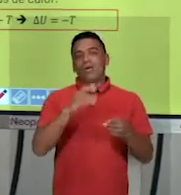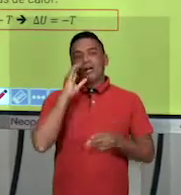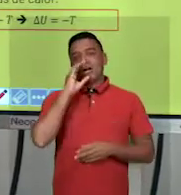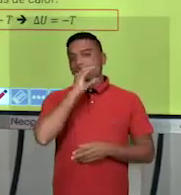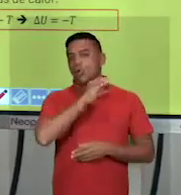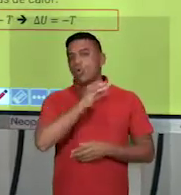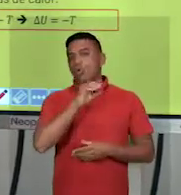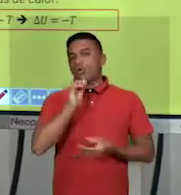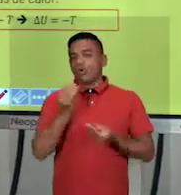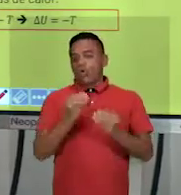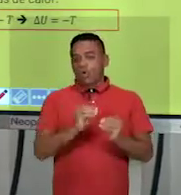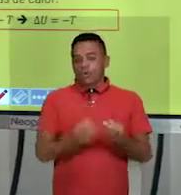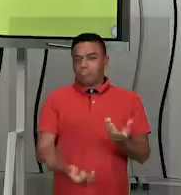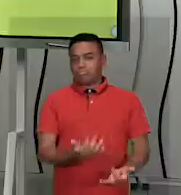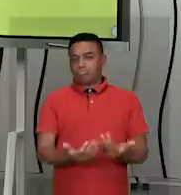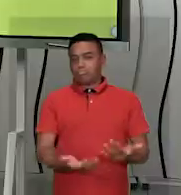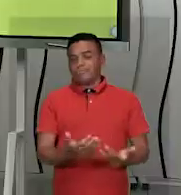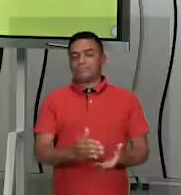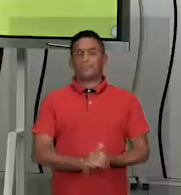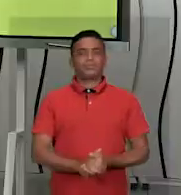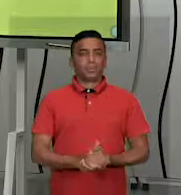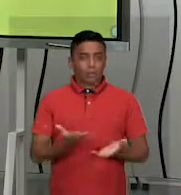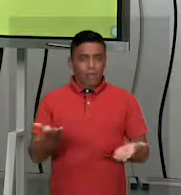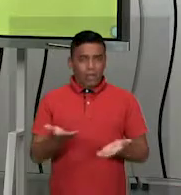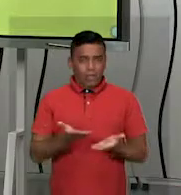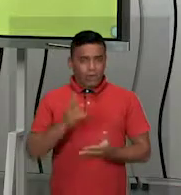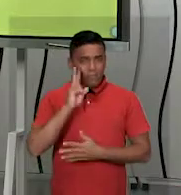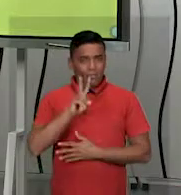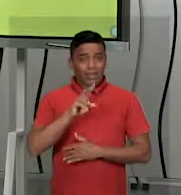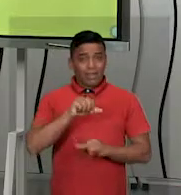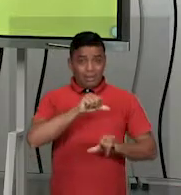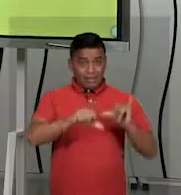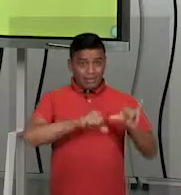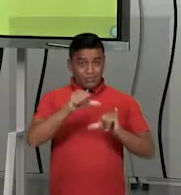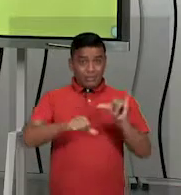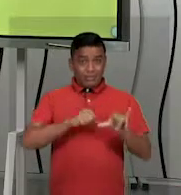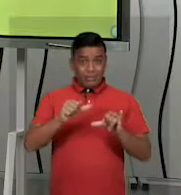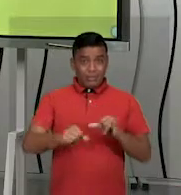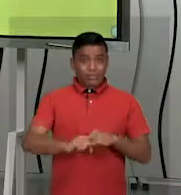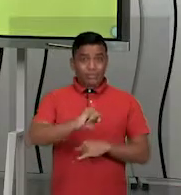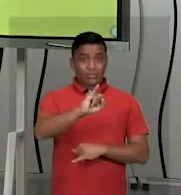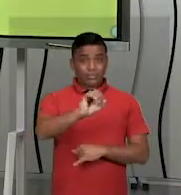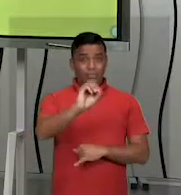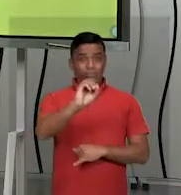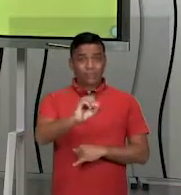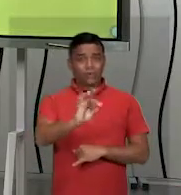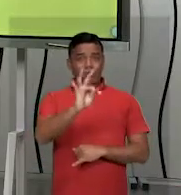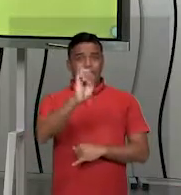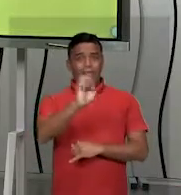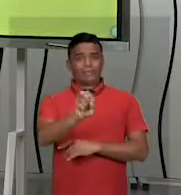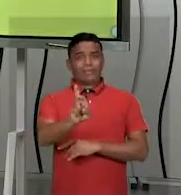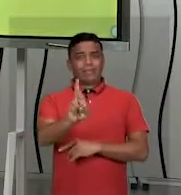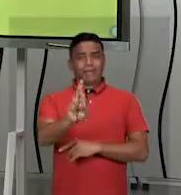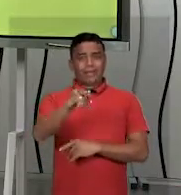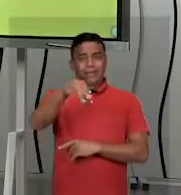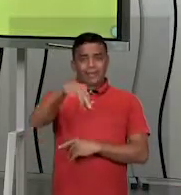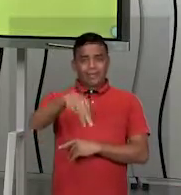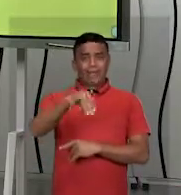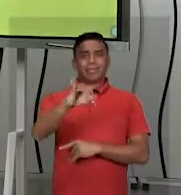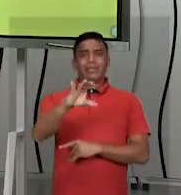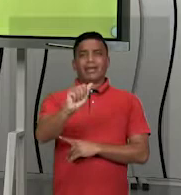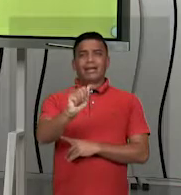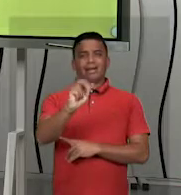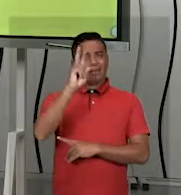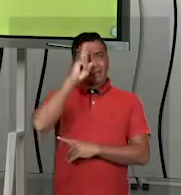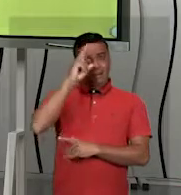calor que ele receber. Vamos agora para a transformação isotérmica. Isotérmica, lembrando da